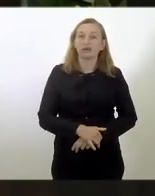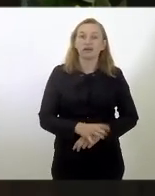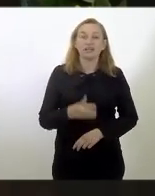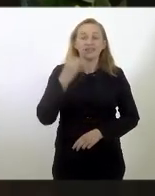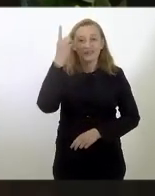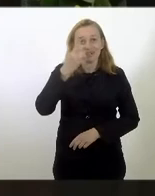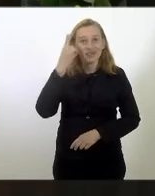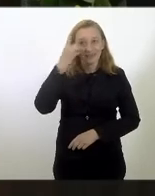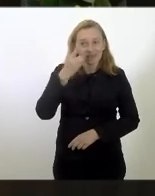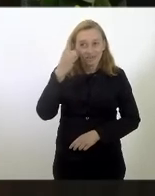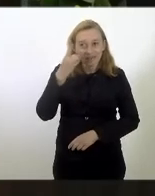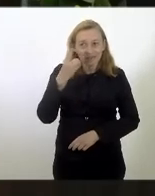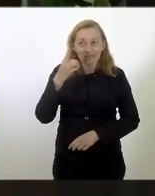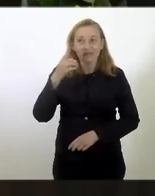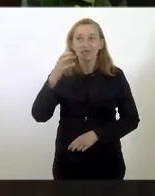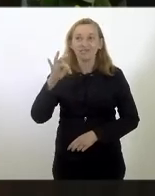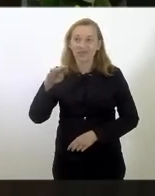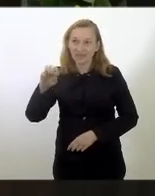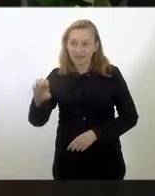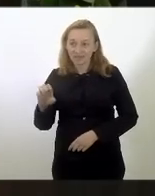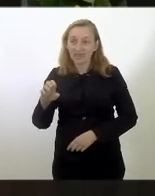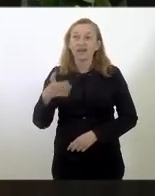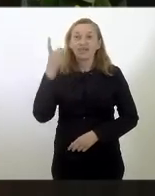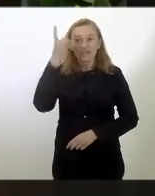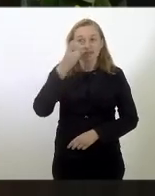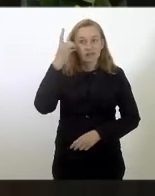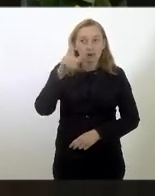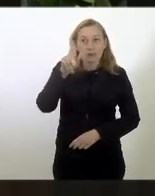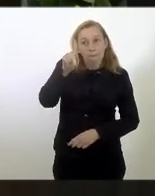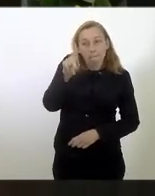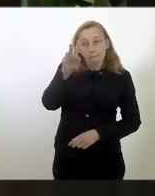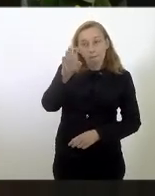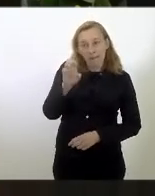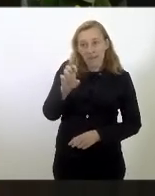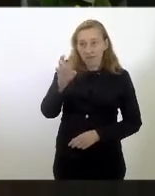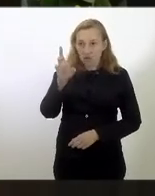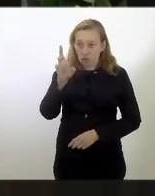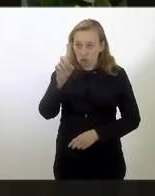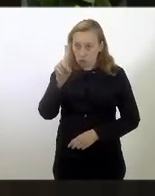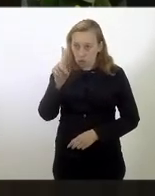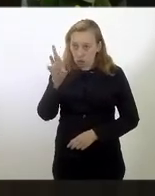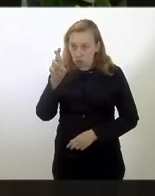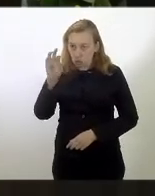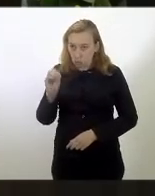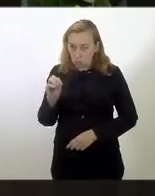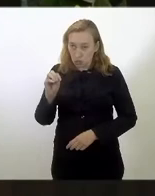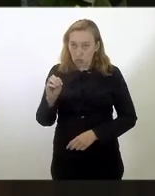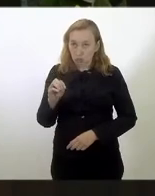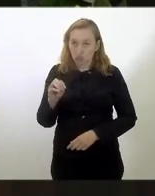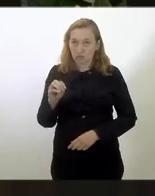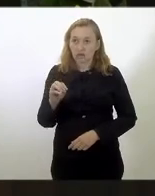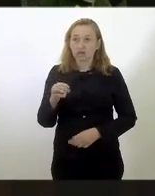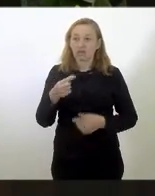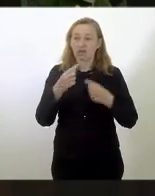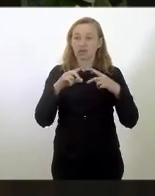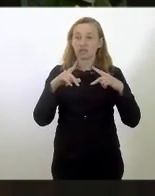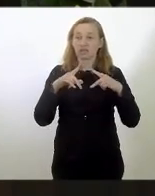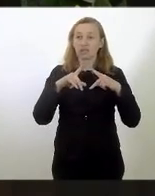Deputada Franciane Mota. Deputado Pedro Ricardo. Nosso gravata branca